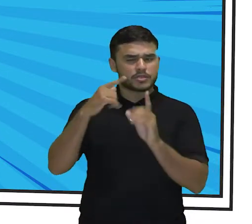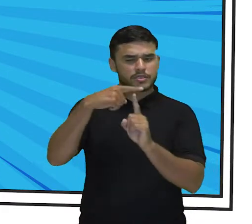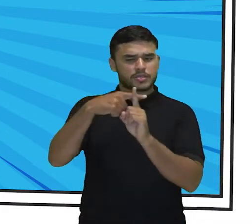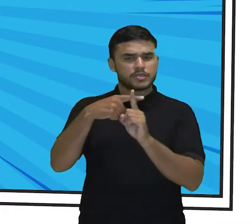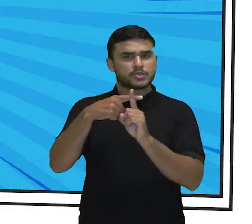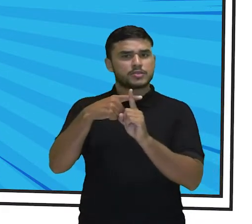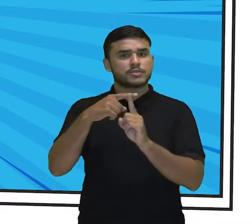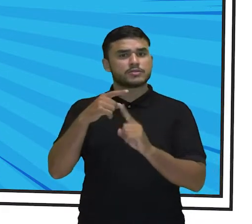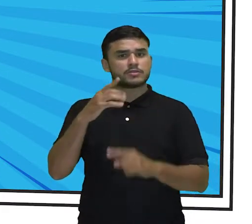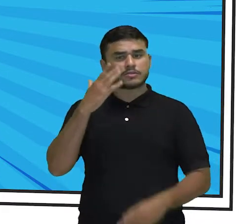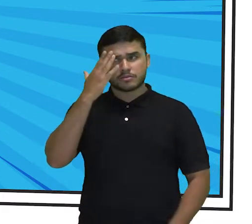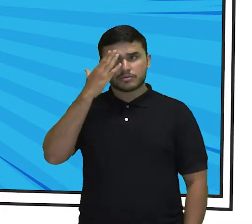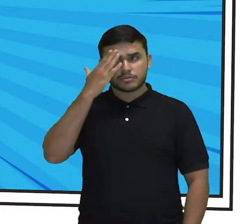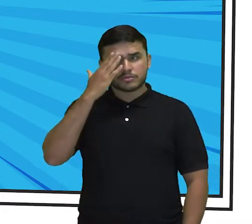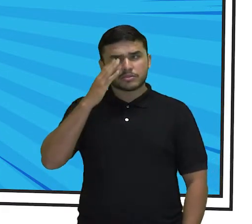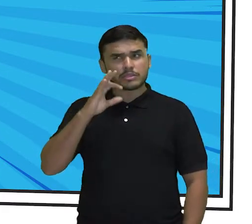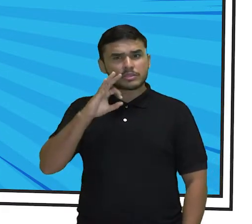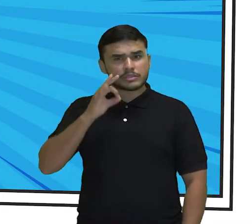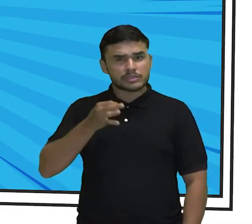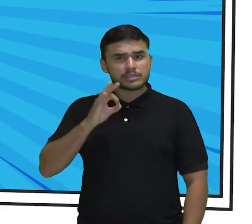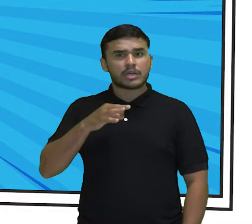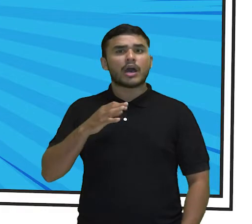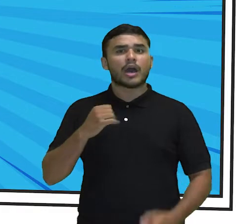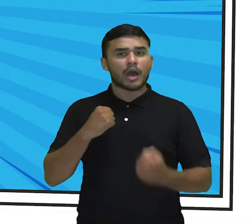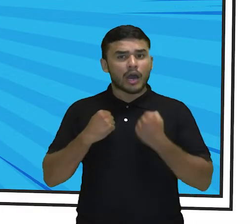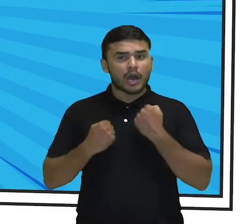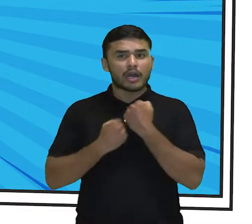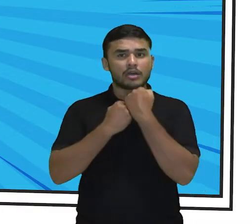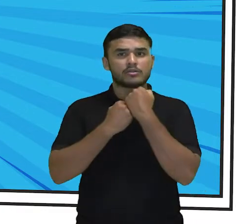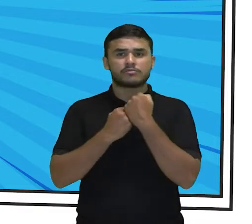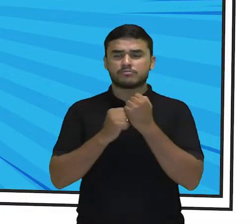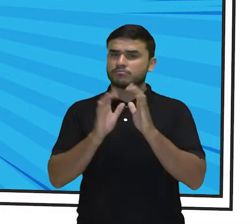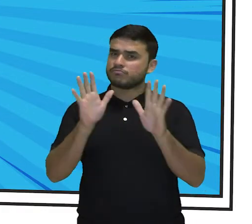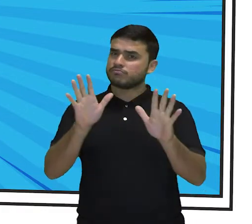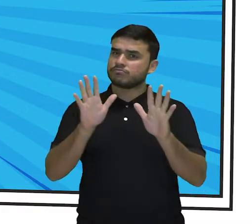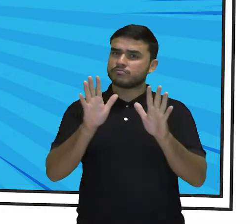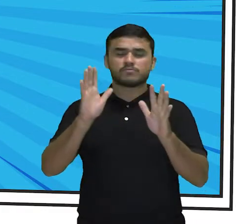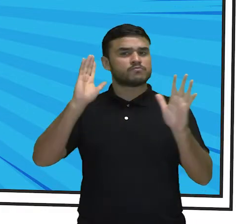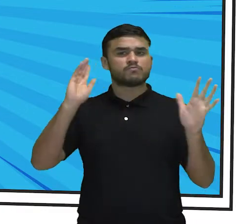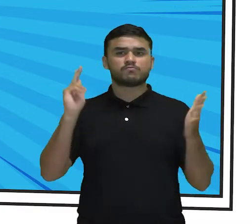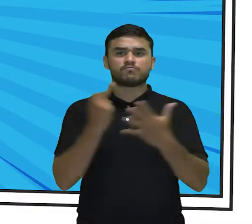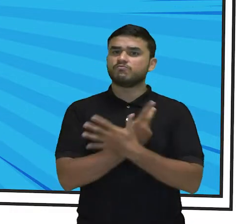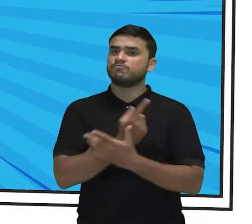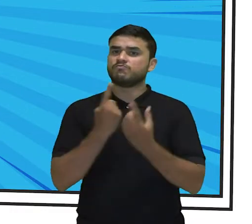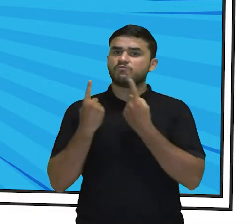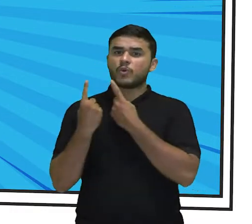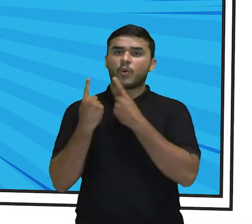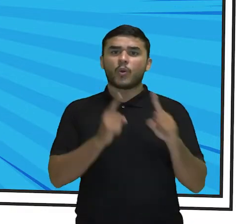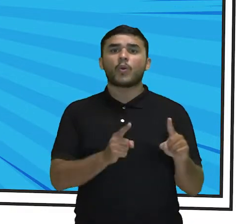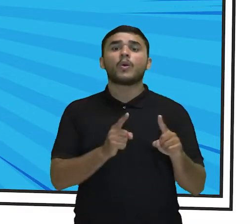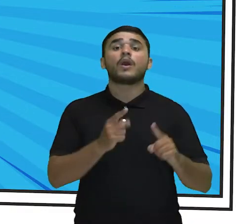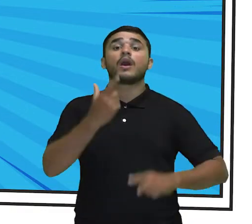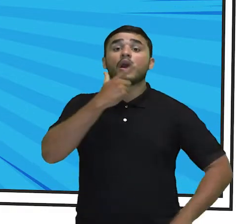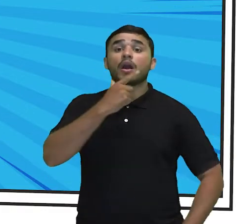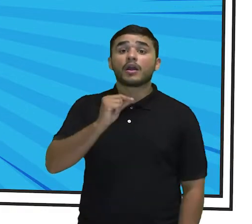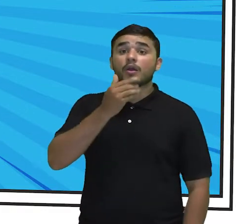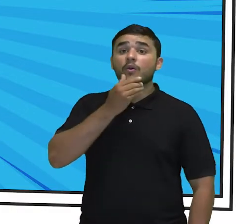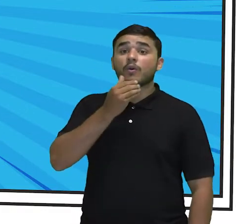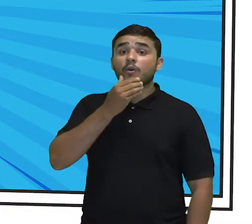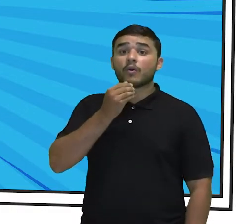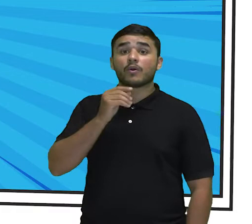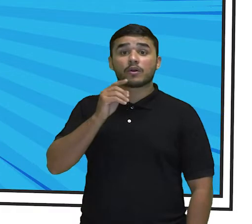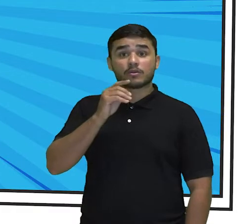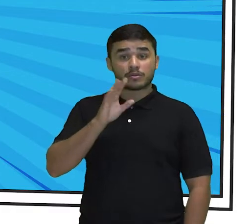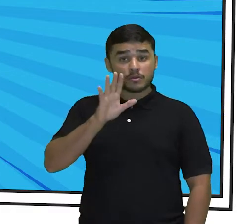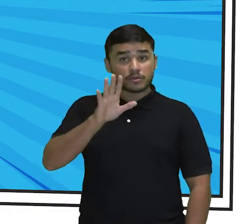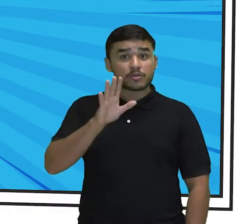igreja, e começaram a querer refazer esse pensamento religioso. Uma dessas pessoas foi o monge da Igreja